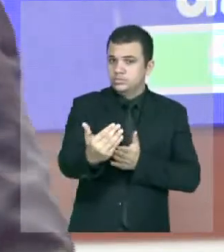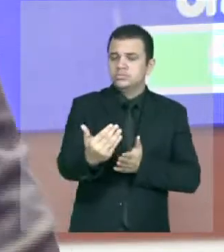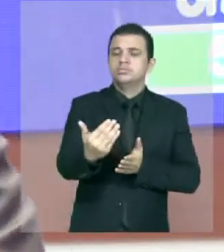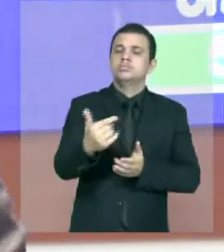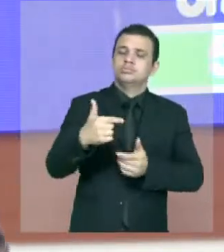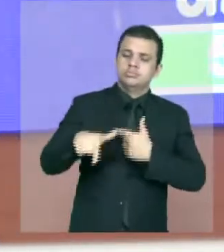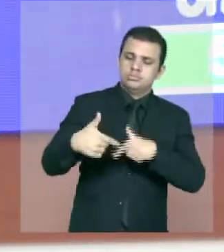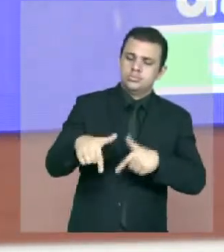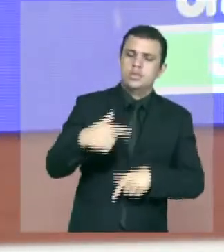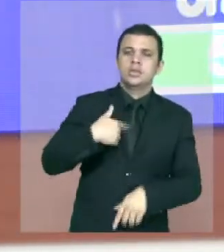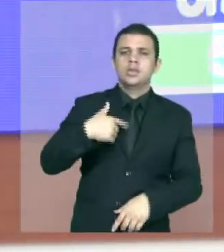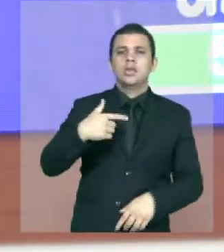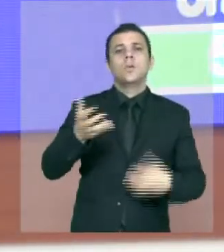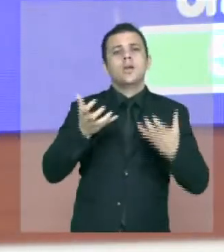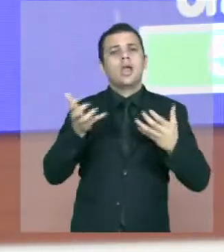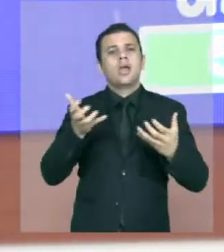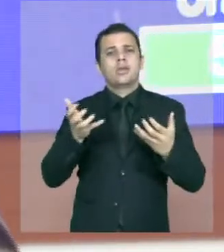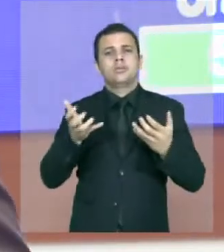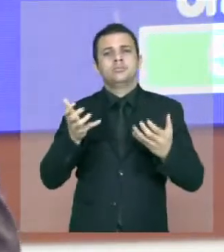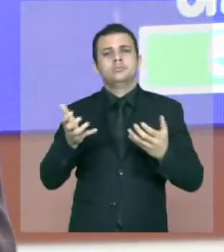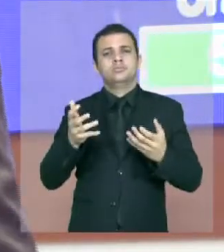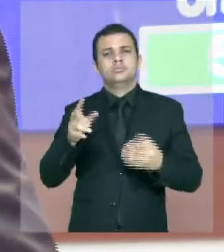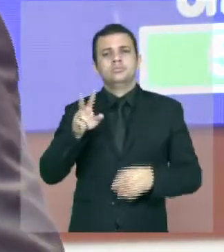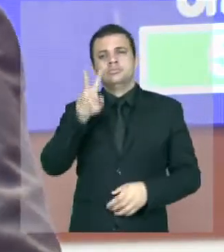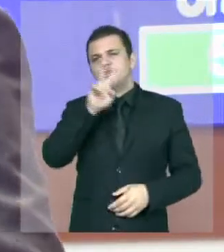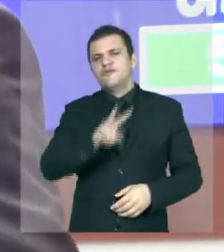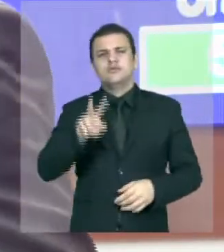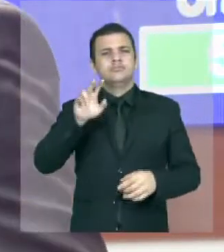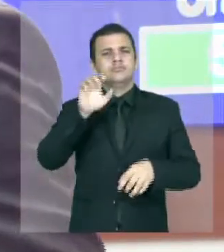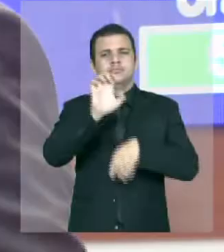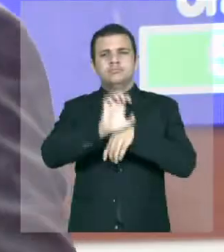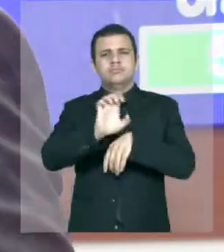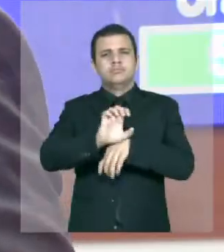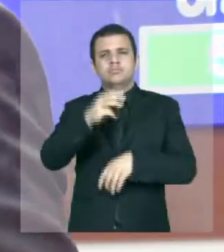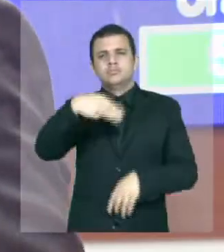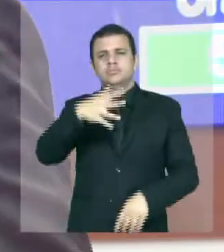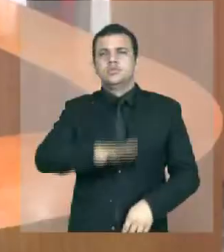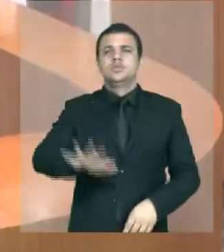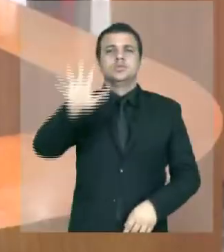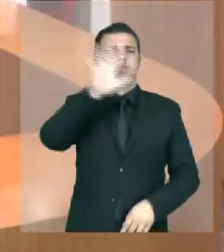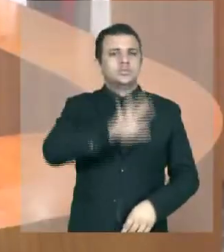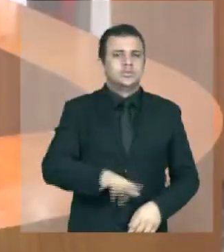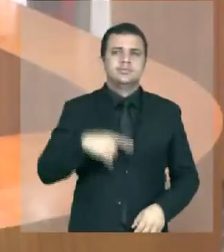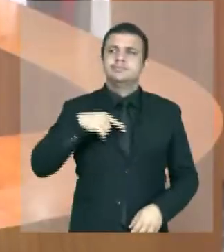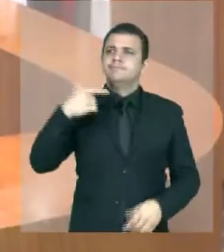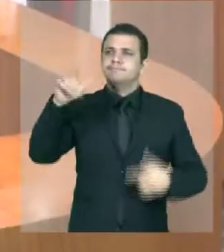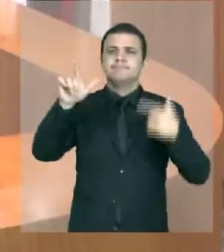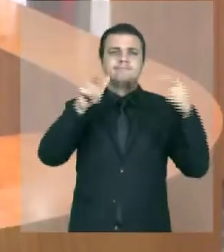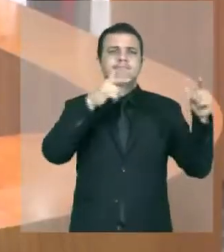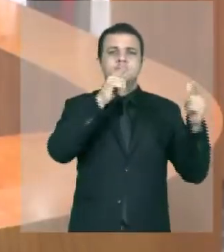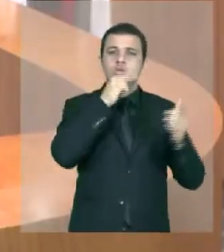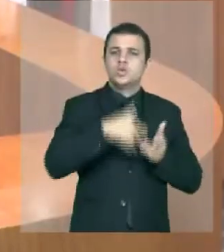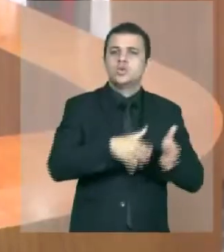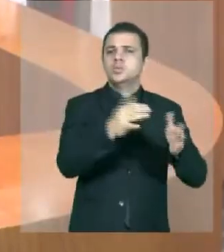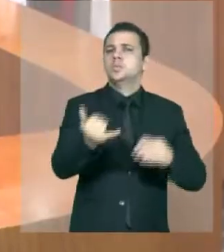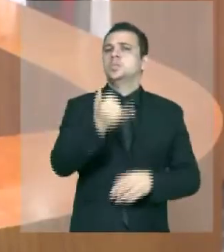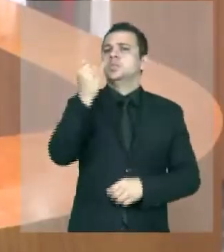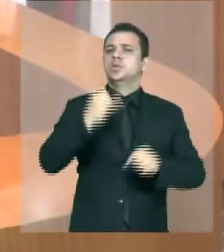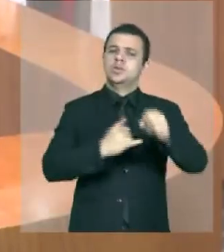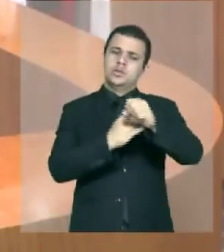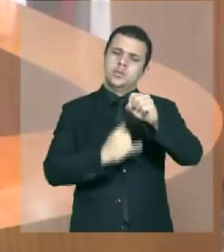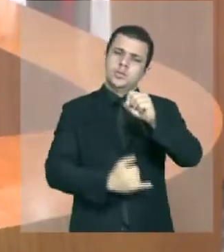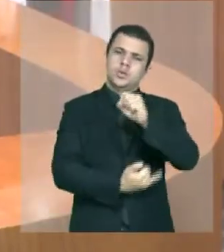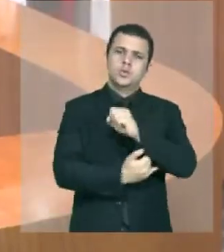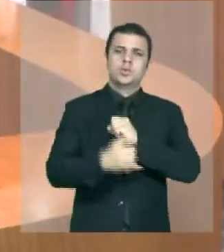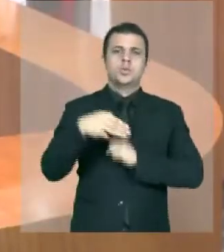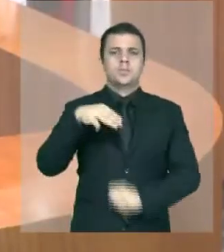ver realmente em todo o estado. Assim como nós temos a bacia do Itapecuru, do Mearim, que os municípios possam se reunir